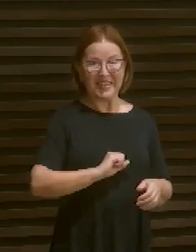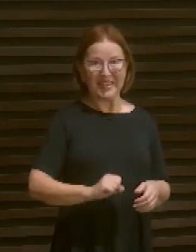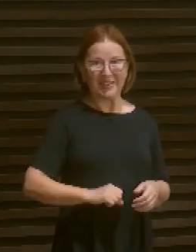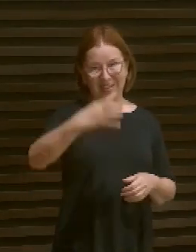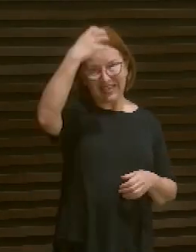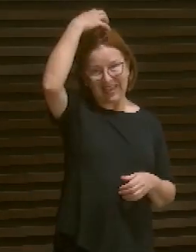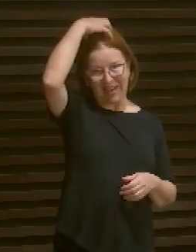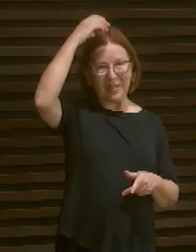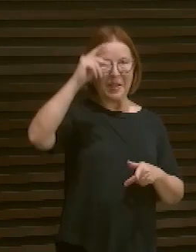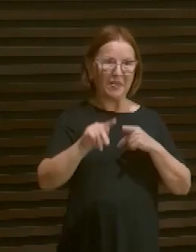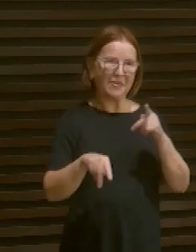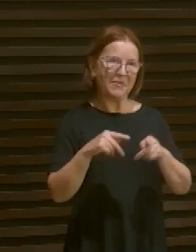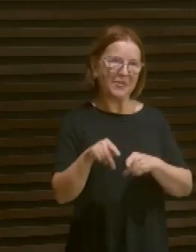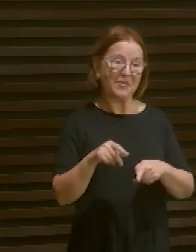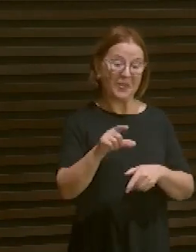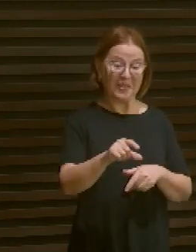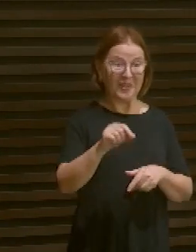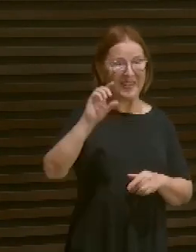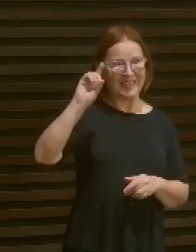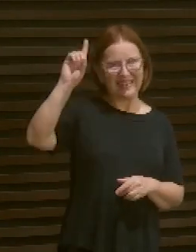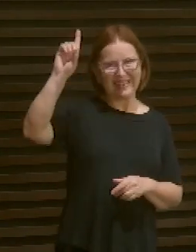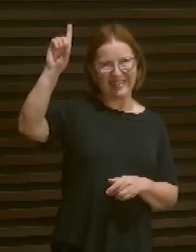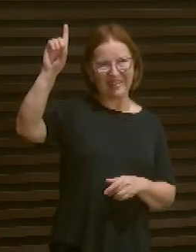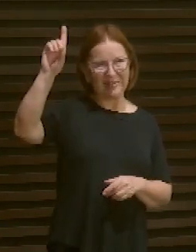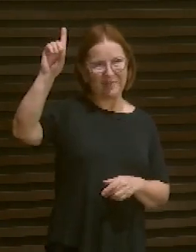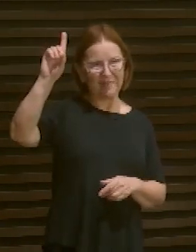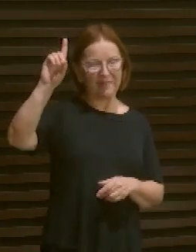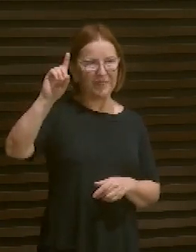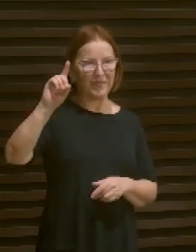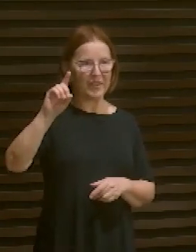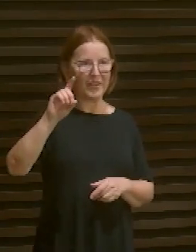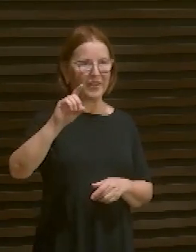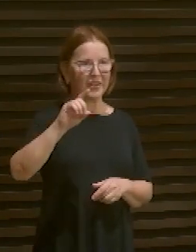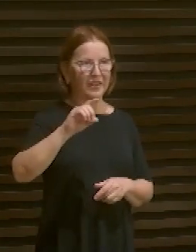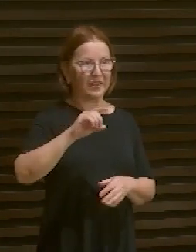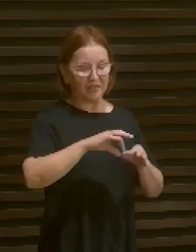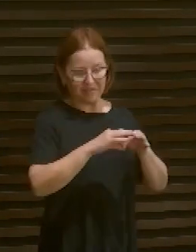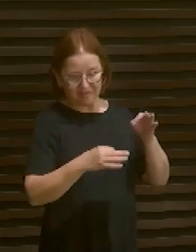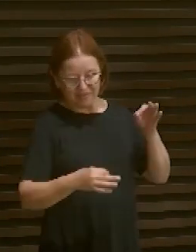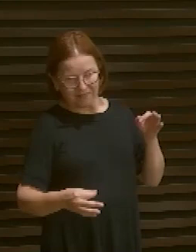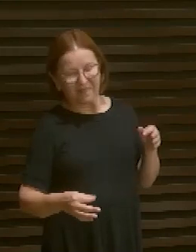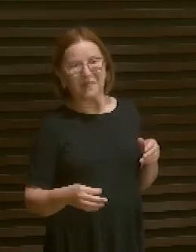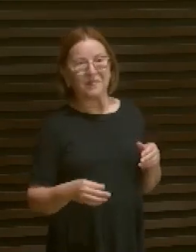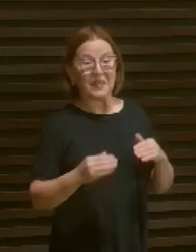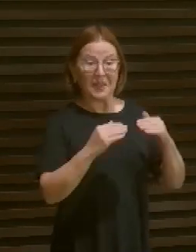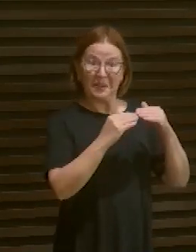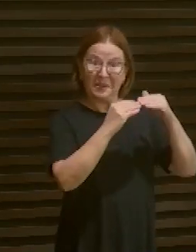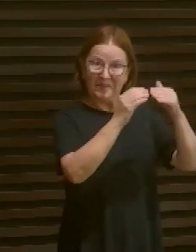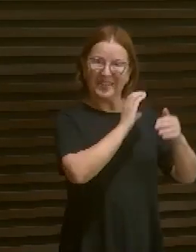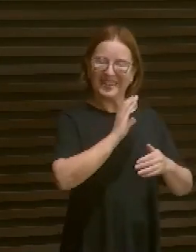povo exclusivo de Deus. Ele descreve a superioridade de Cristo. Vocês